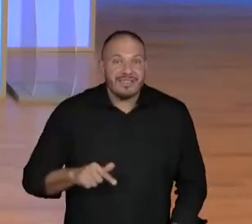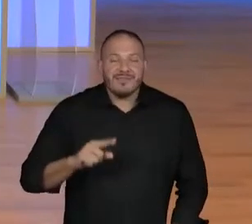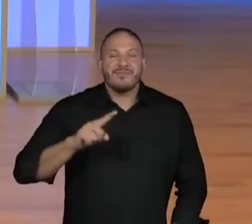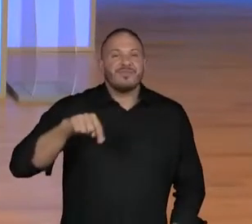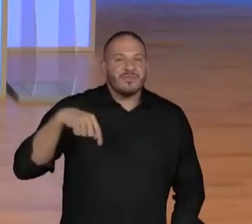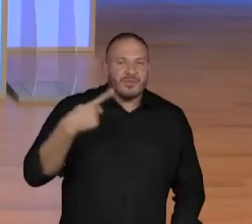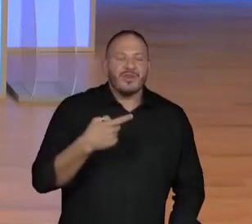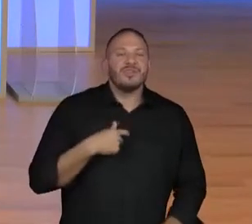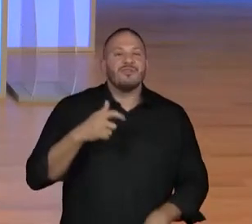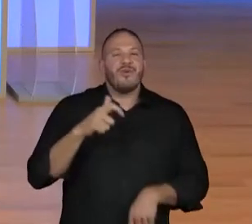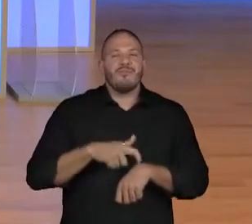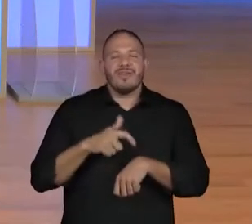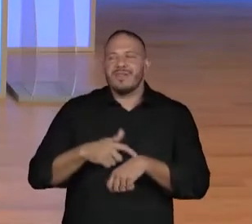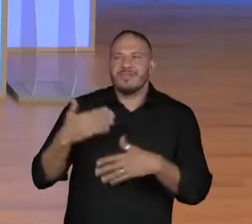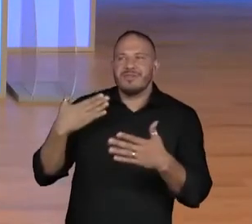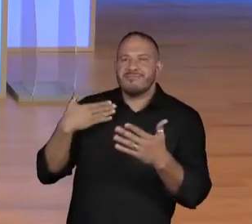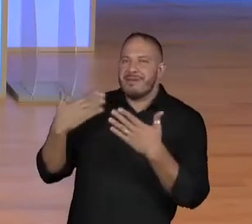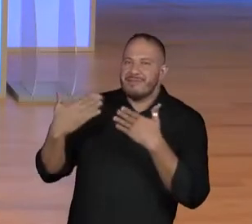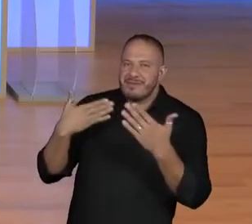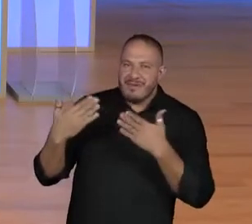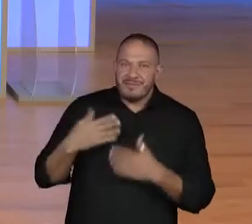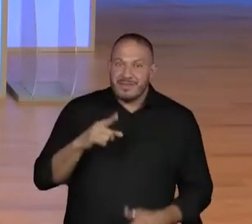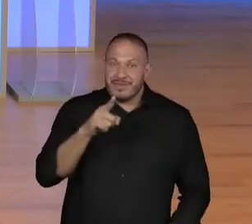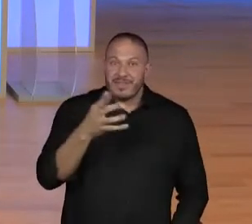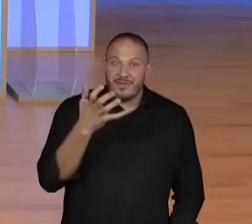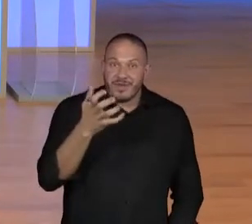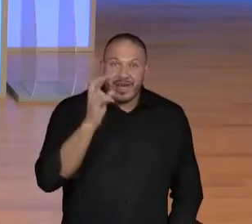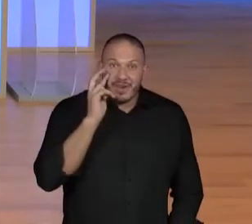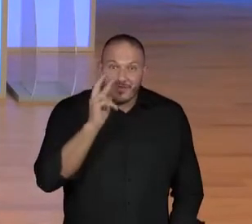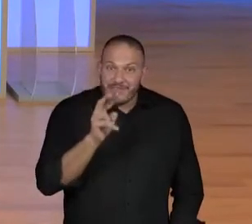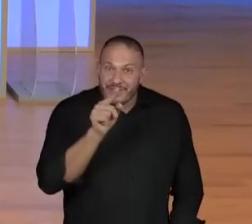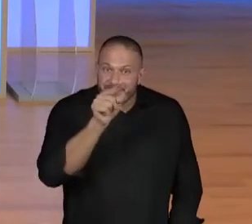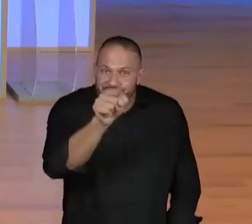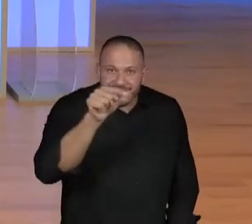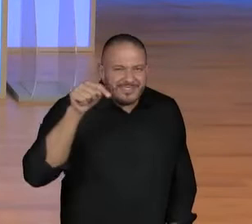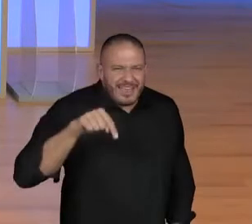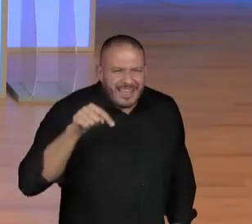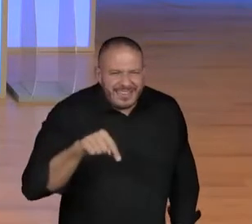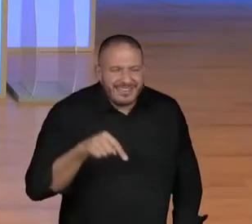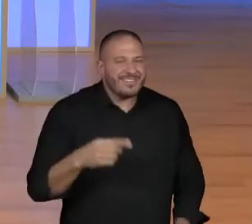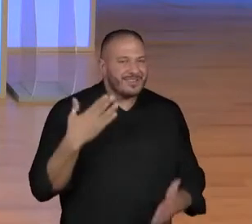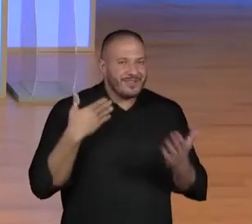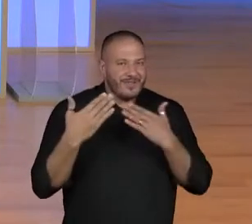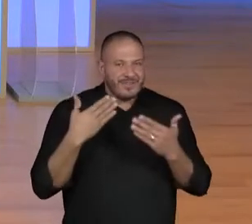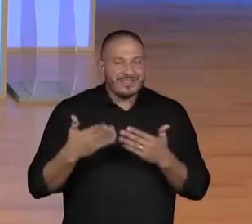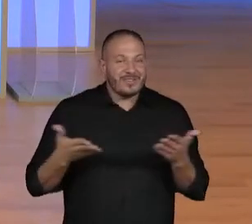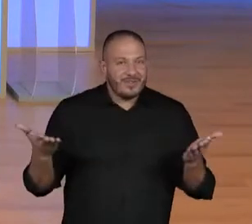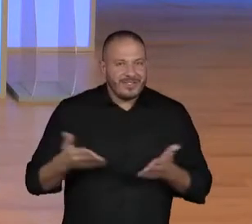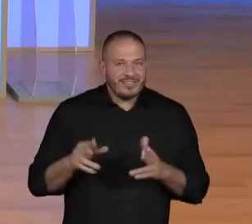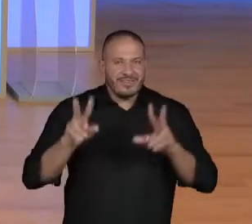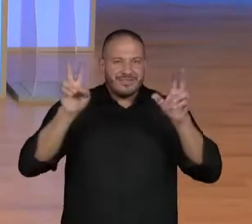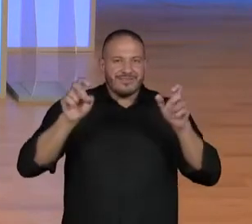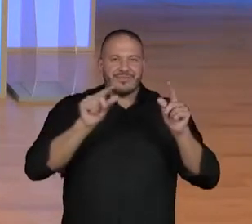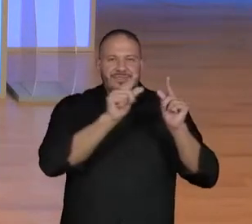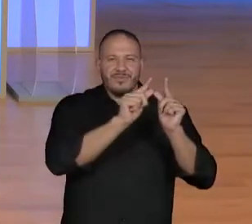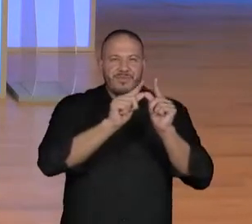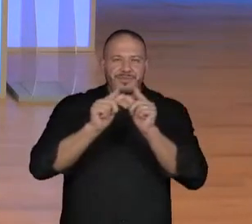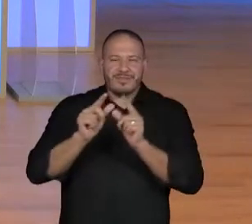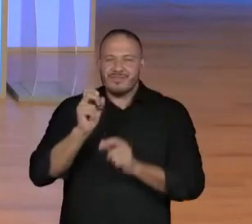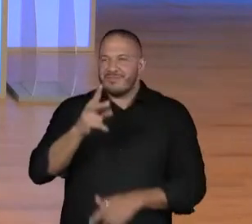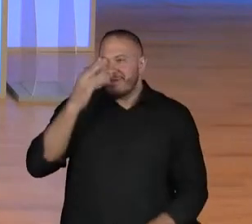nosso momento de interação. E eu quero ver vocês aqui conversando com a gente sobre pixels.